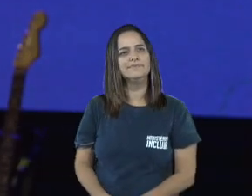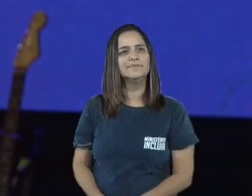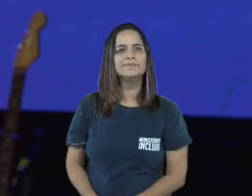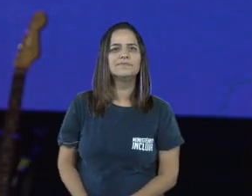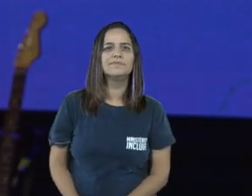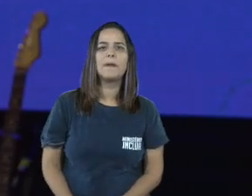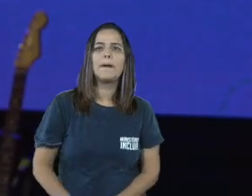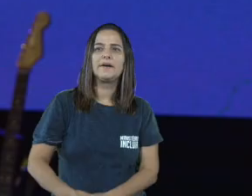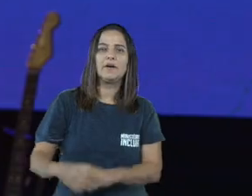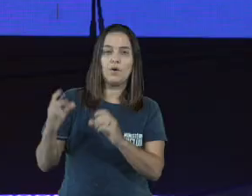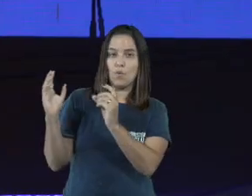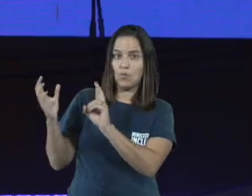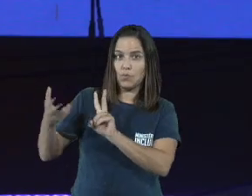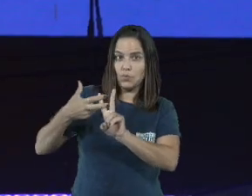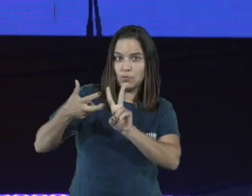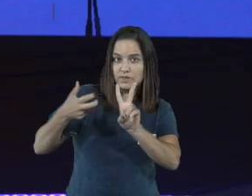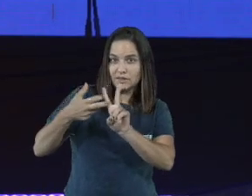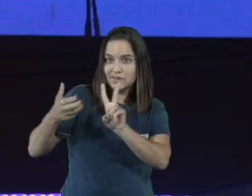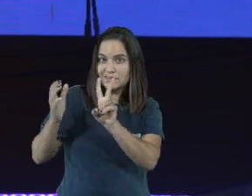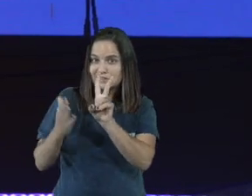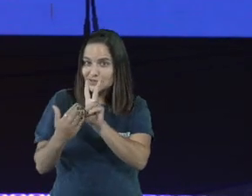o wi-fi pode viver num resort